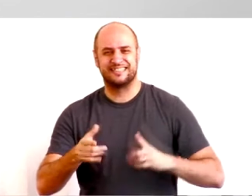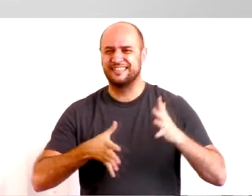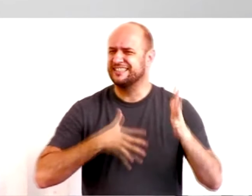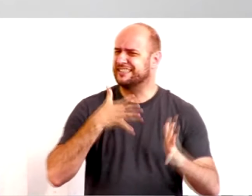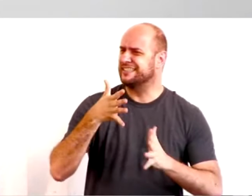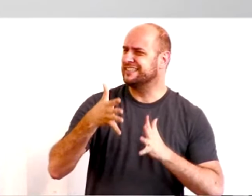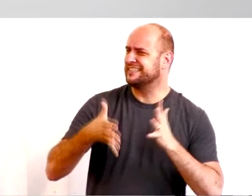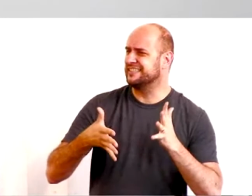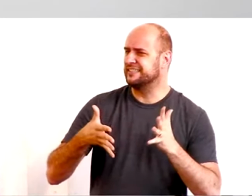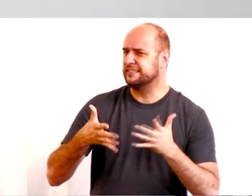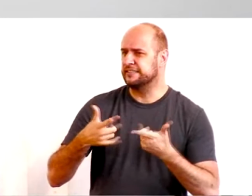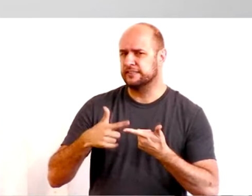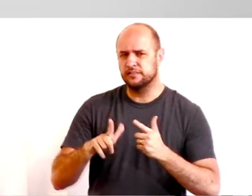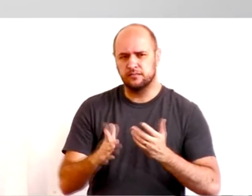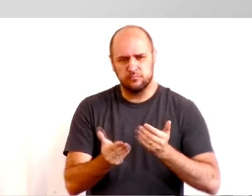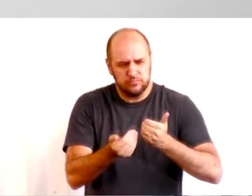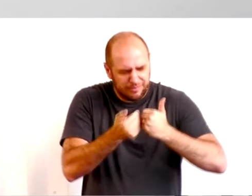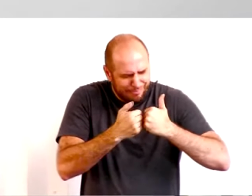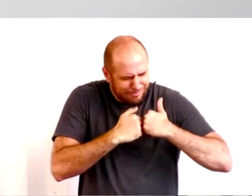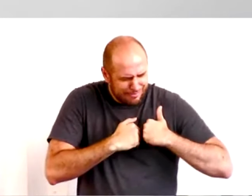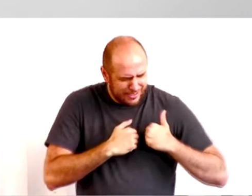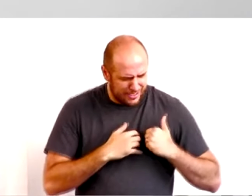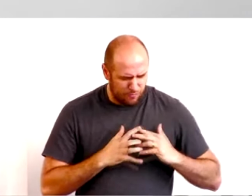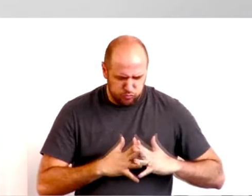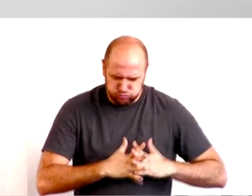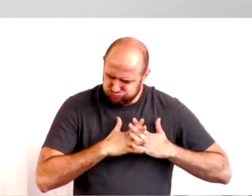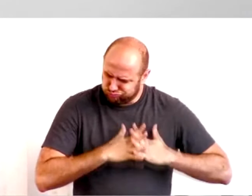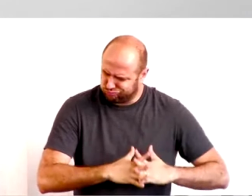mas internamente uma bagunça,